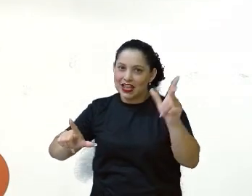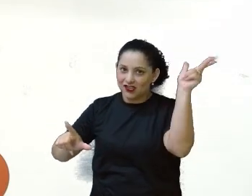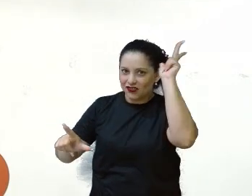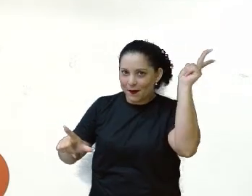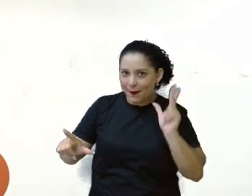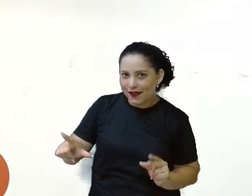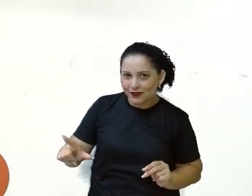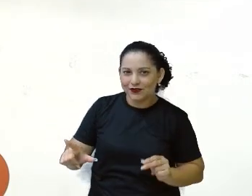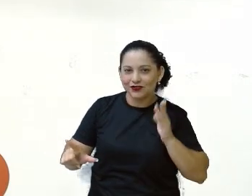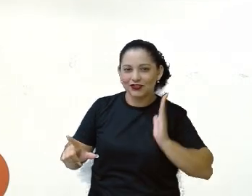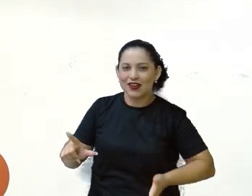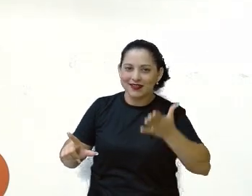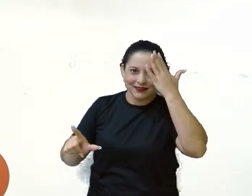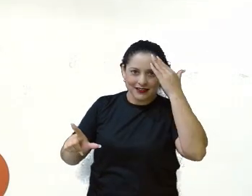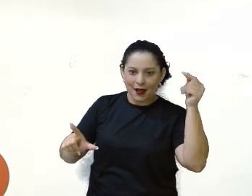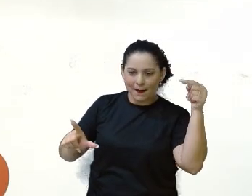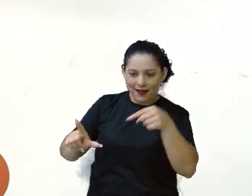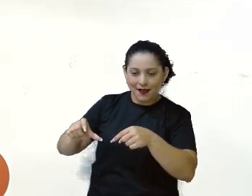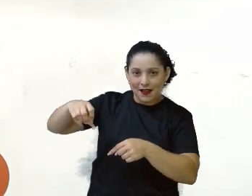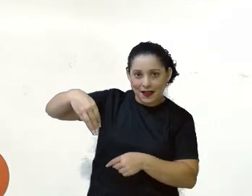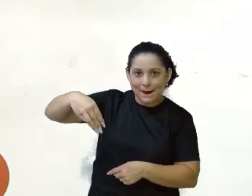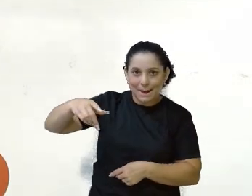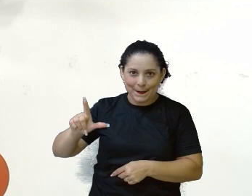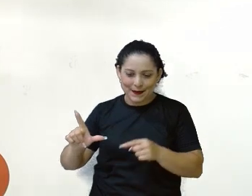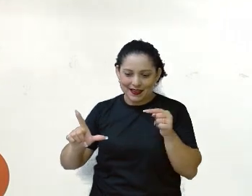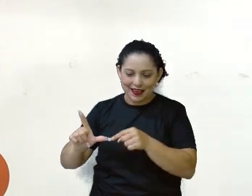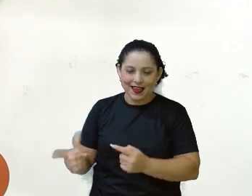ml é a mesma coisa que